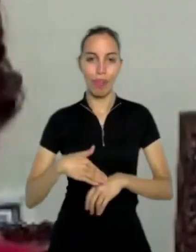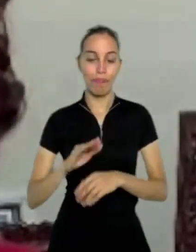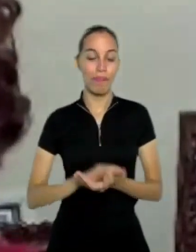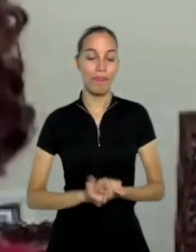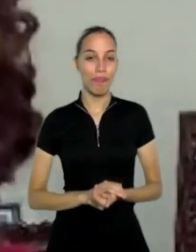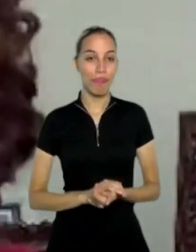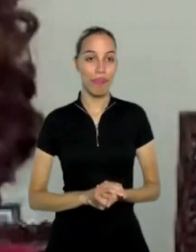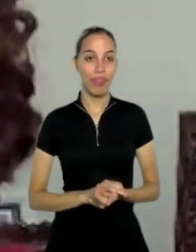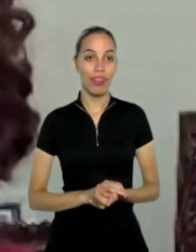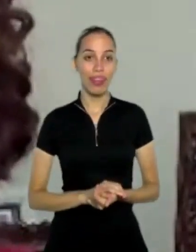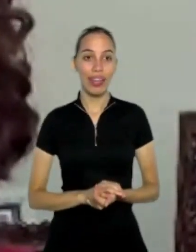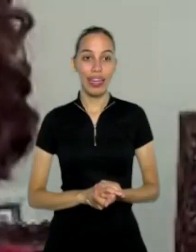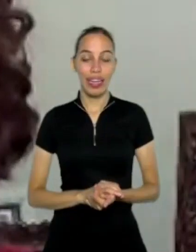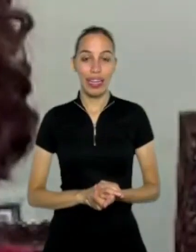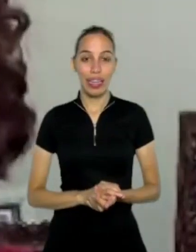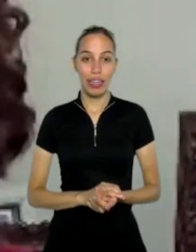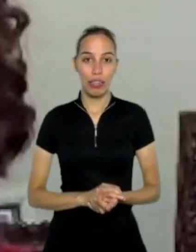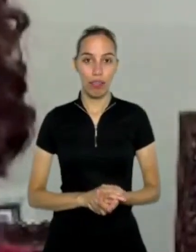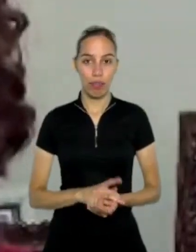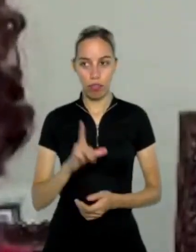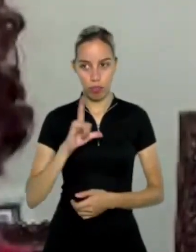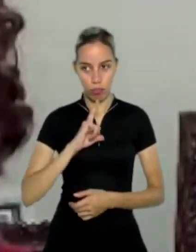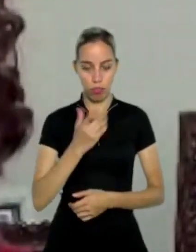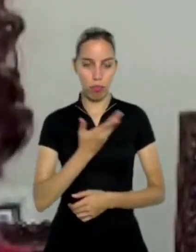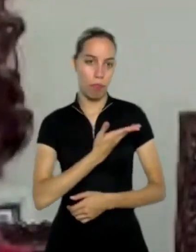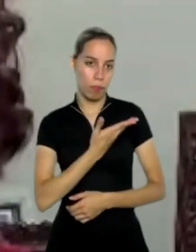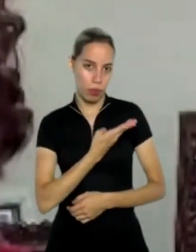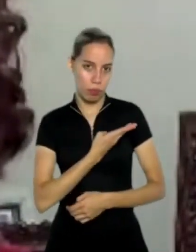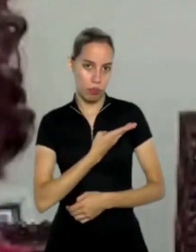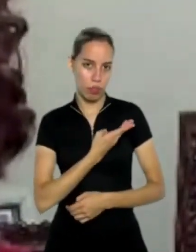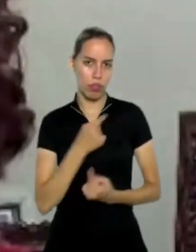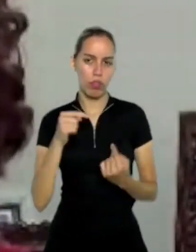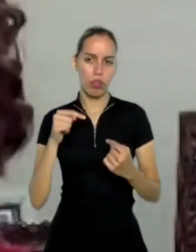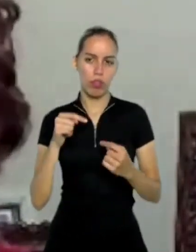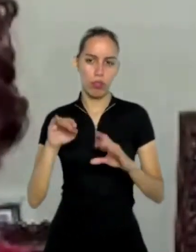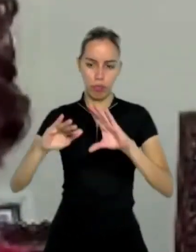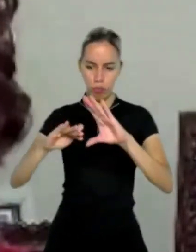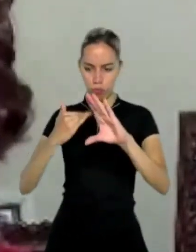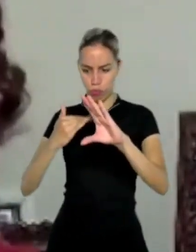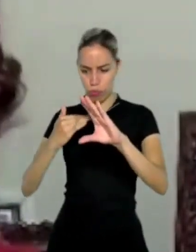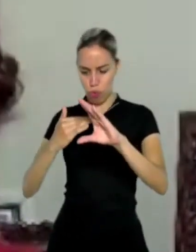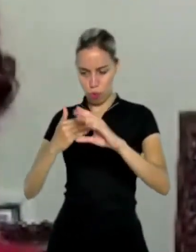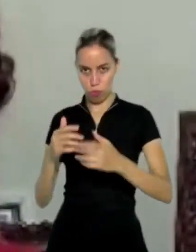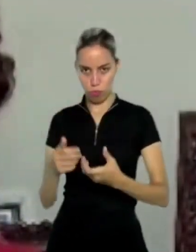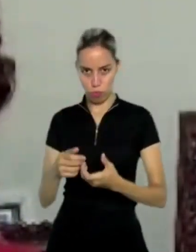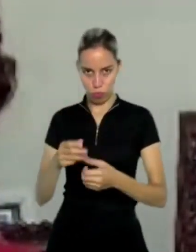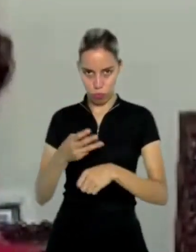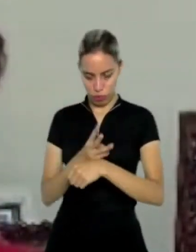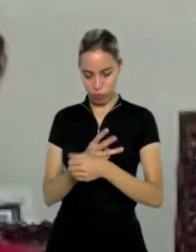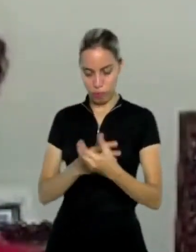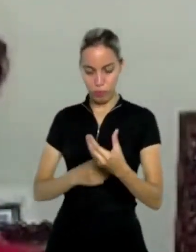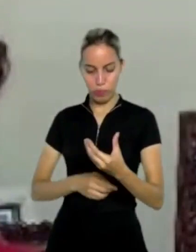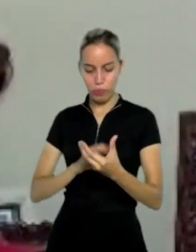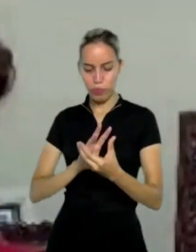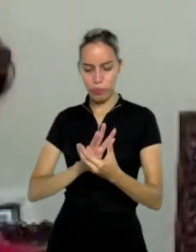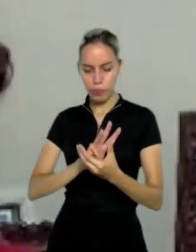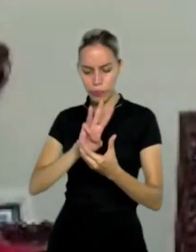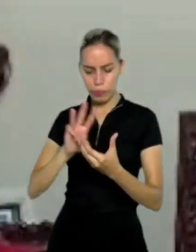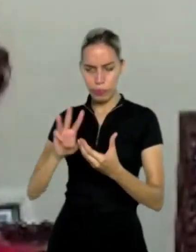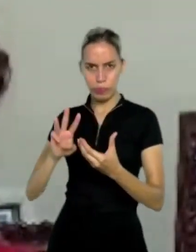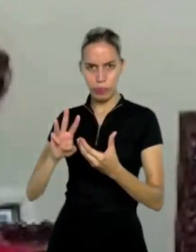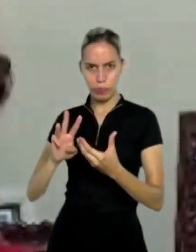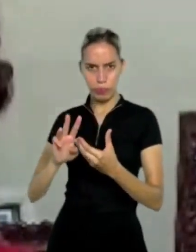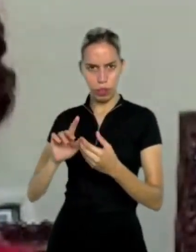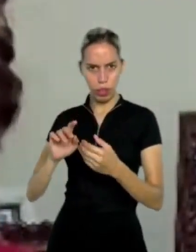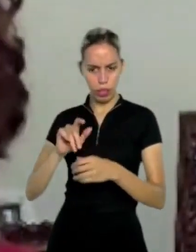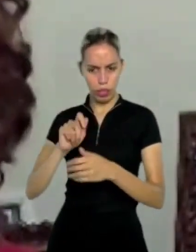um amigo meu me mandou o link de um grupo de WhatsApp de escritores independentes. Aí eu entrei